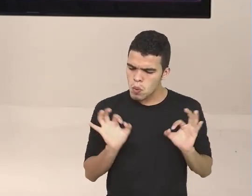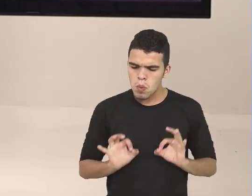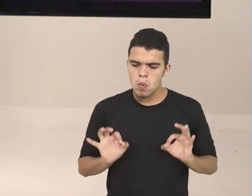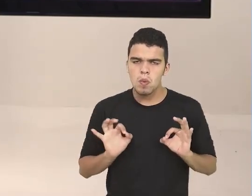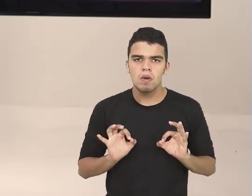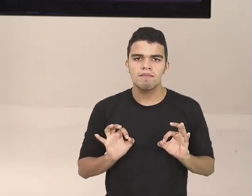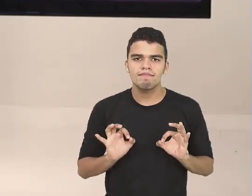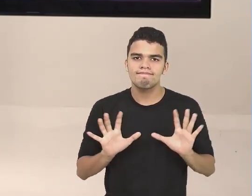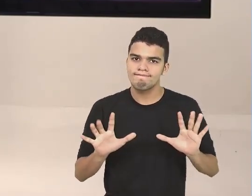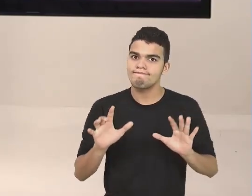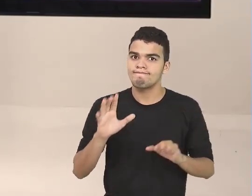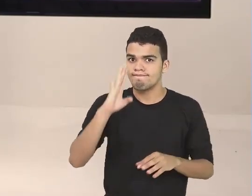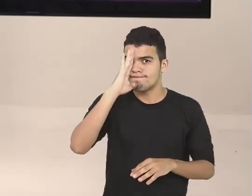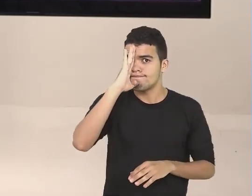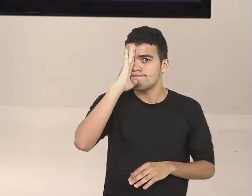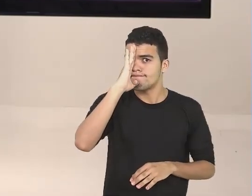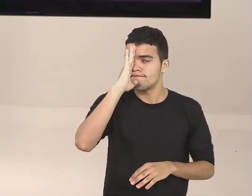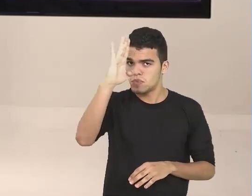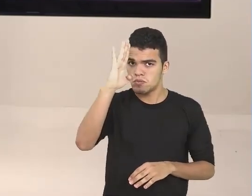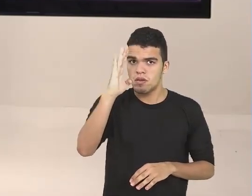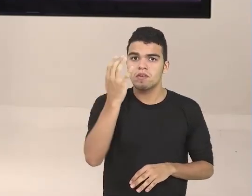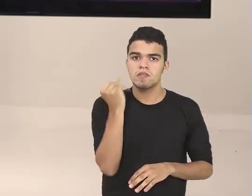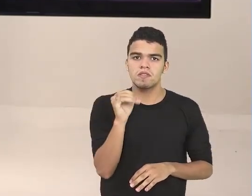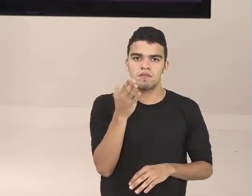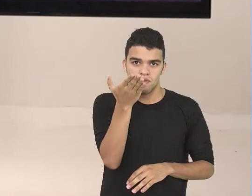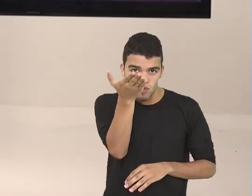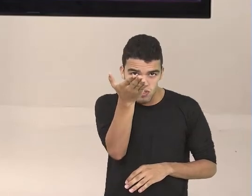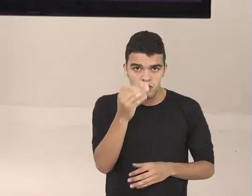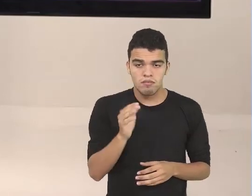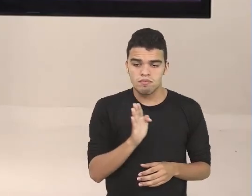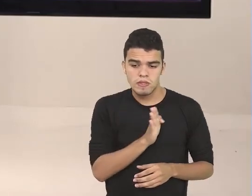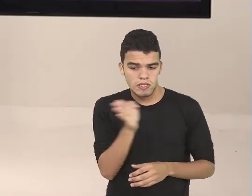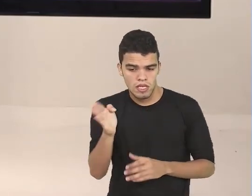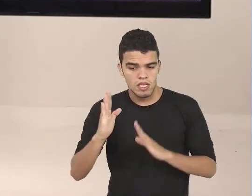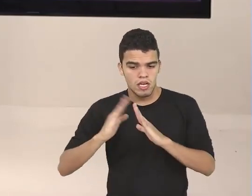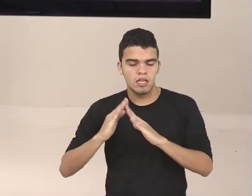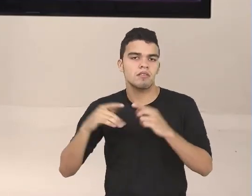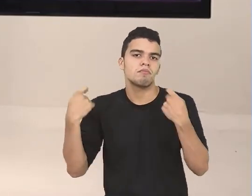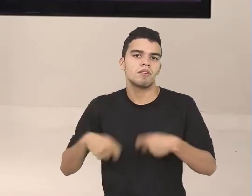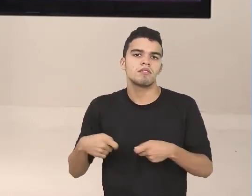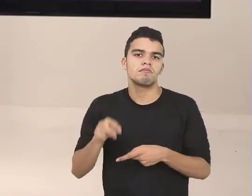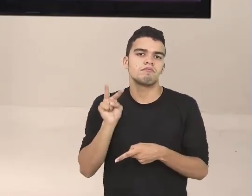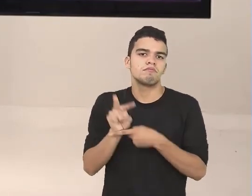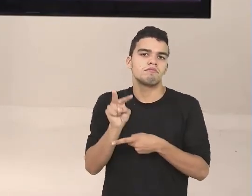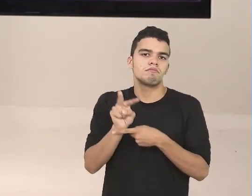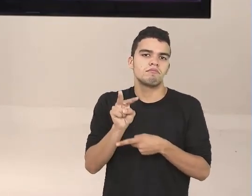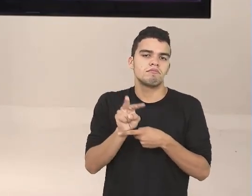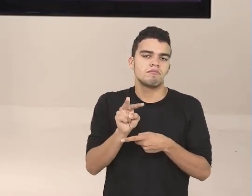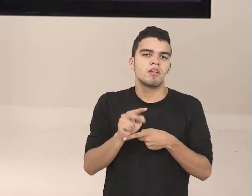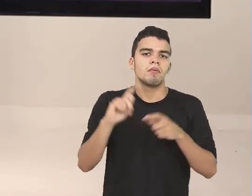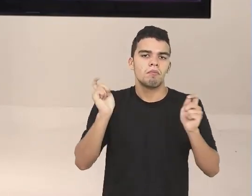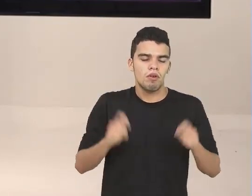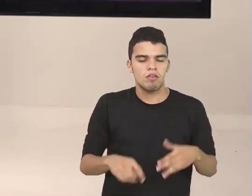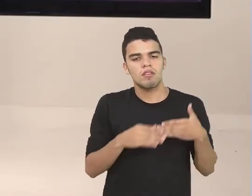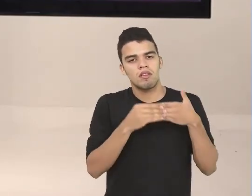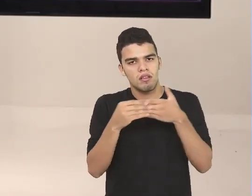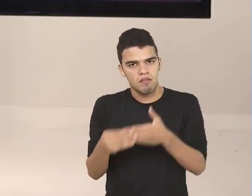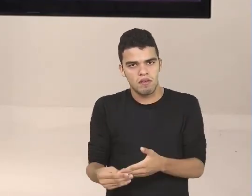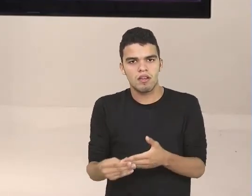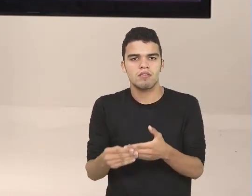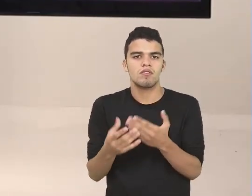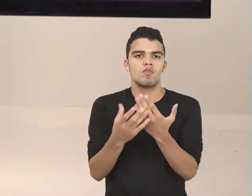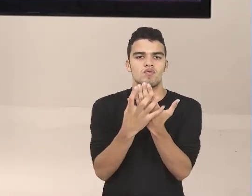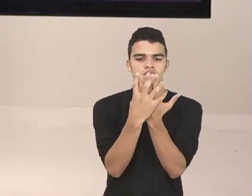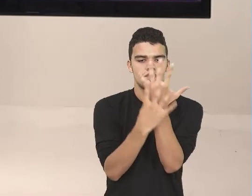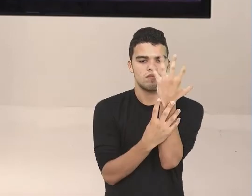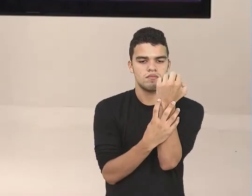questão é que, se você vai sair de casa, você tem que se prevenir. Leve seu álcool em gel, leve luva, se você